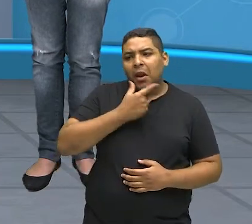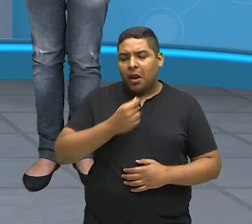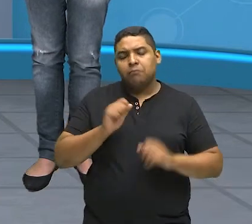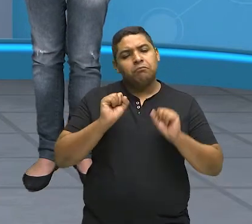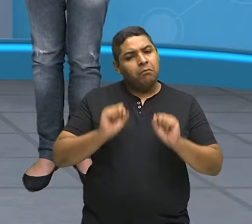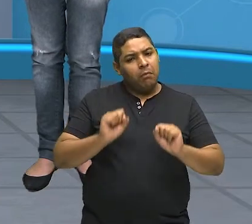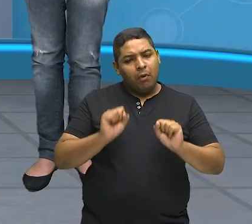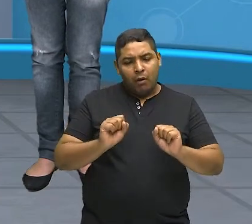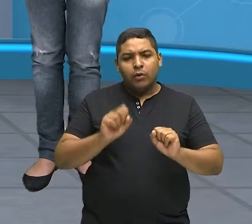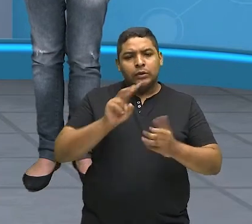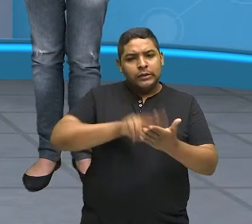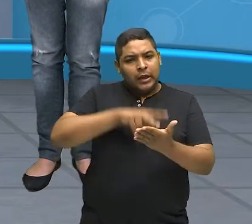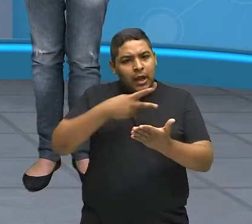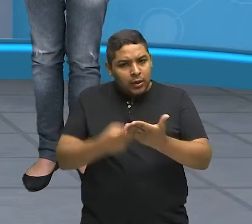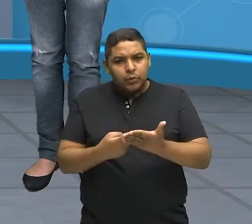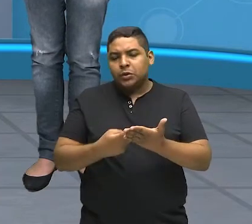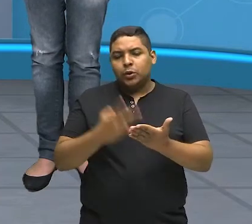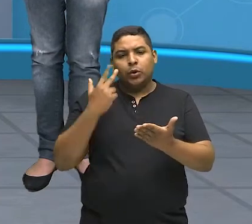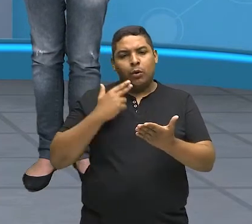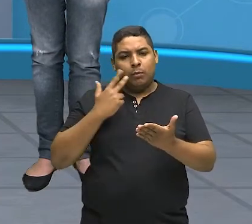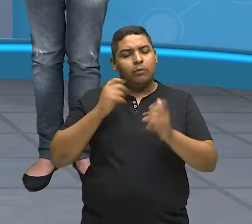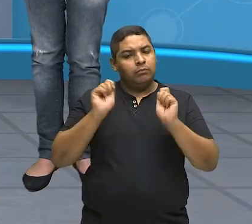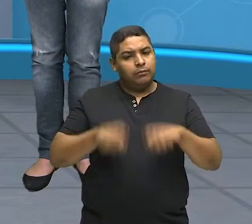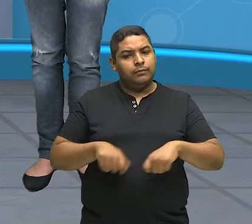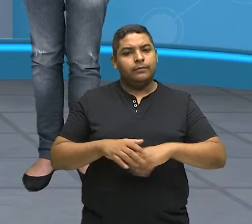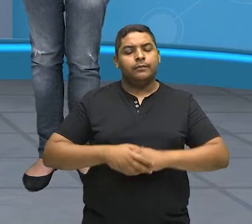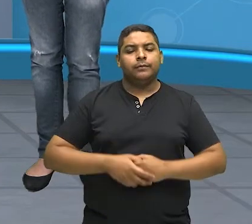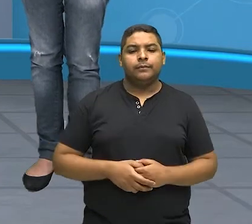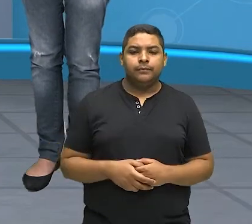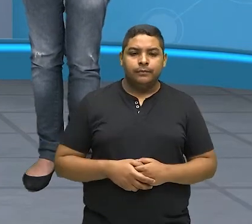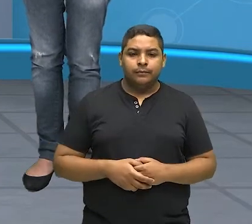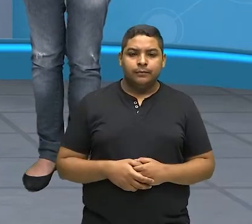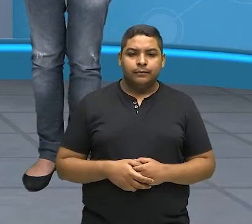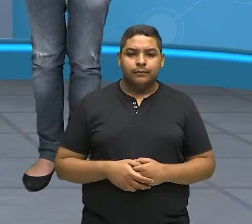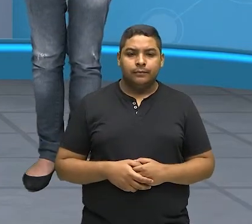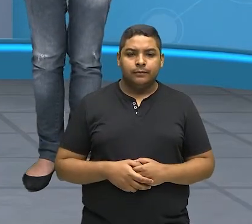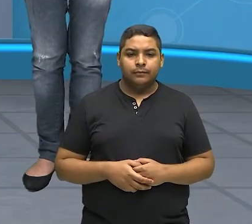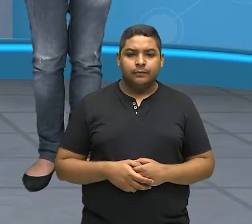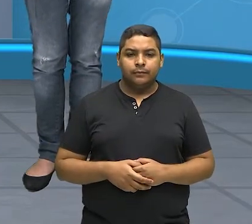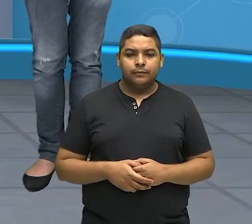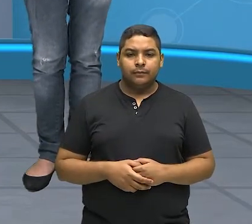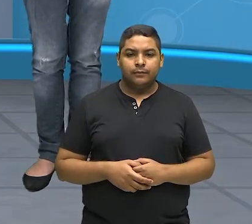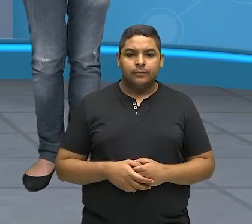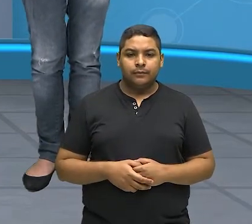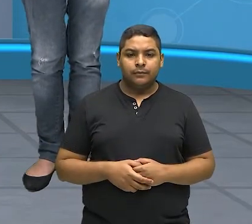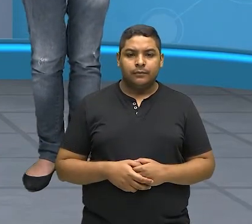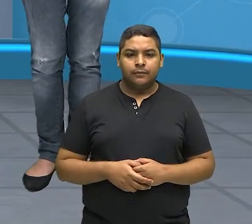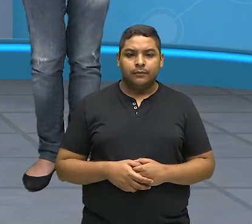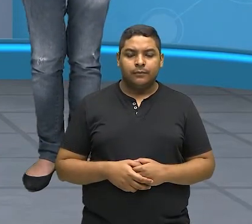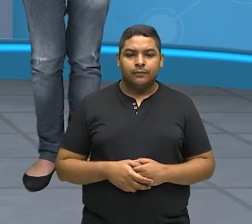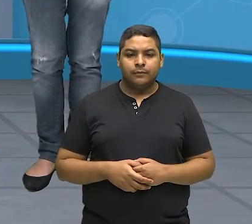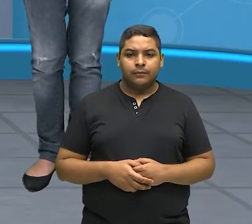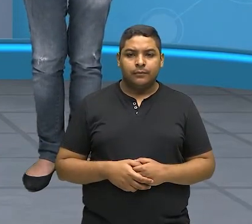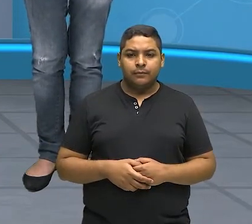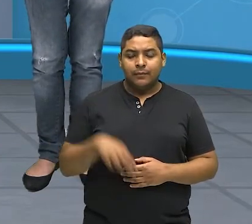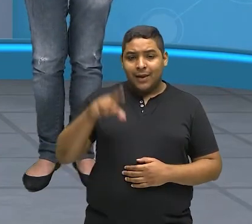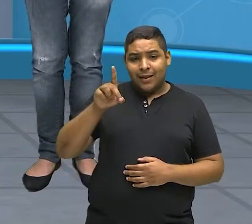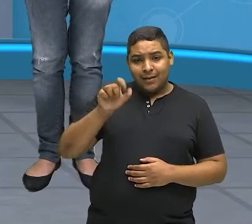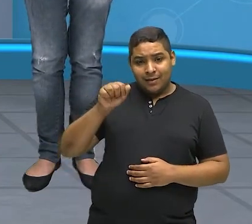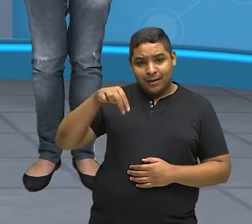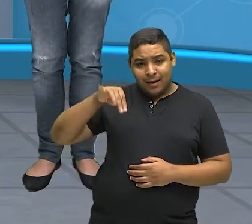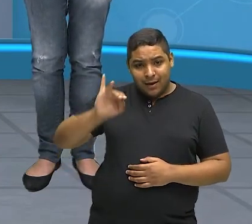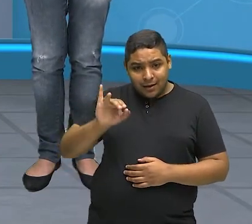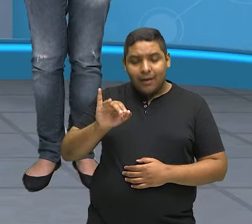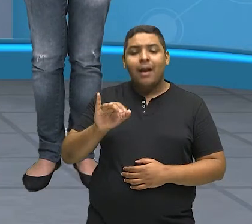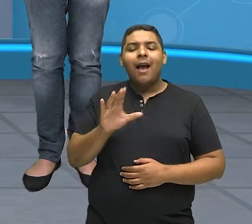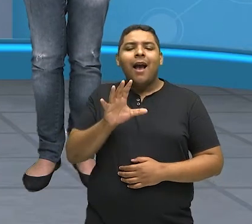for traduzir também, é essa possibilidade. Ok? Dani loves purple flowers. A Dani ama